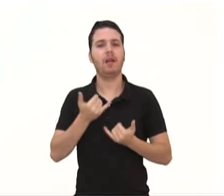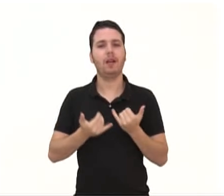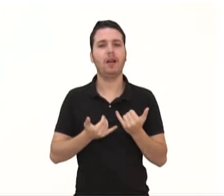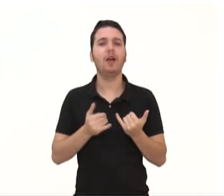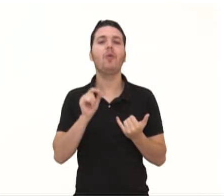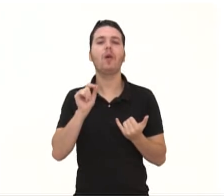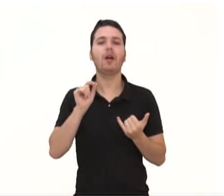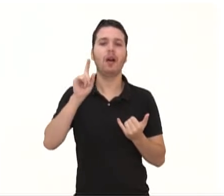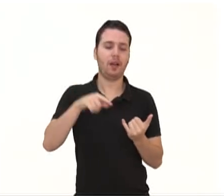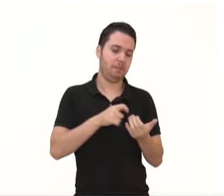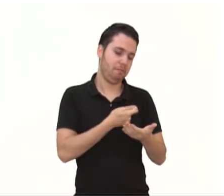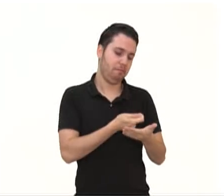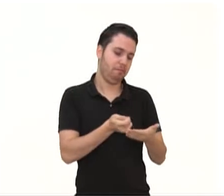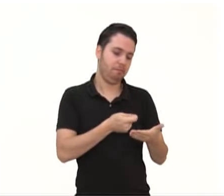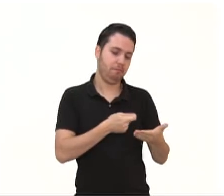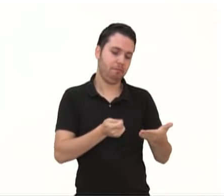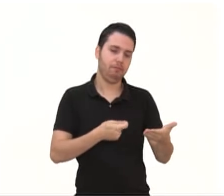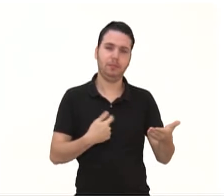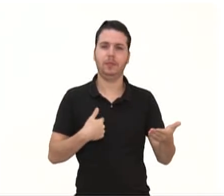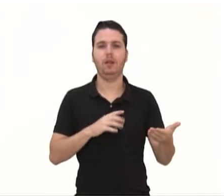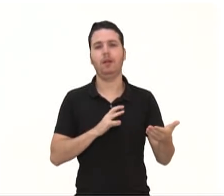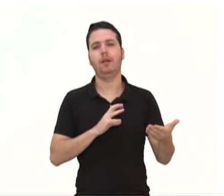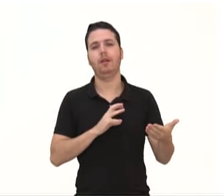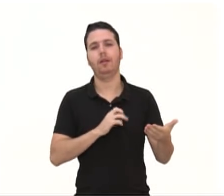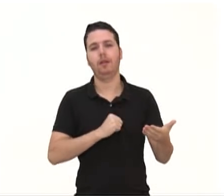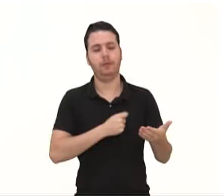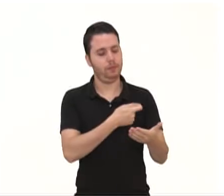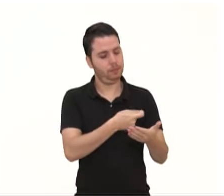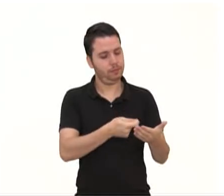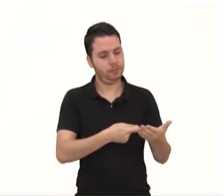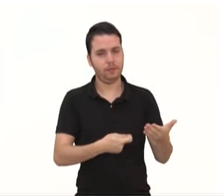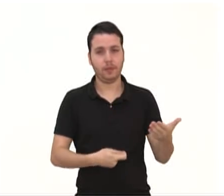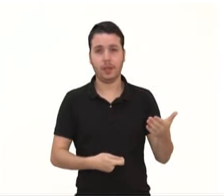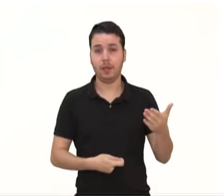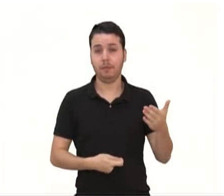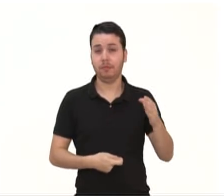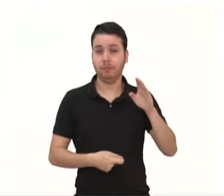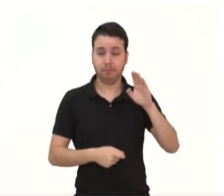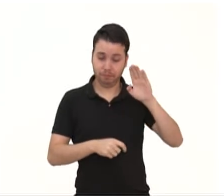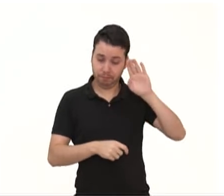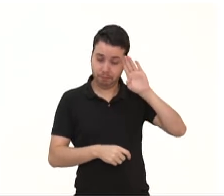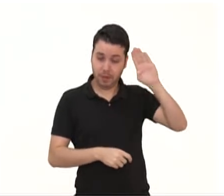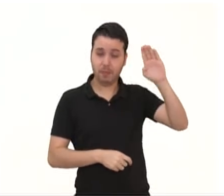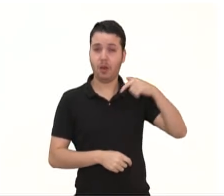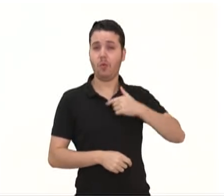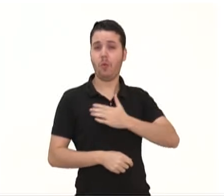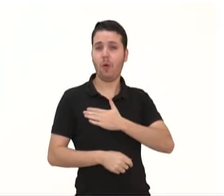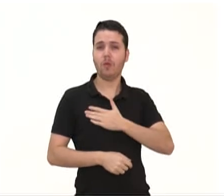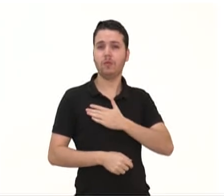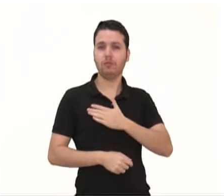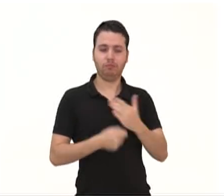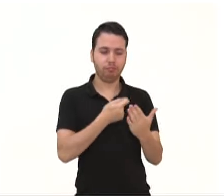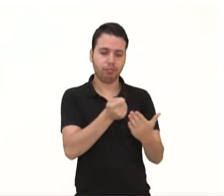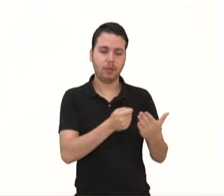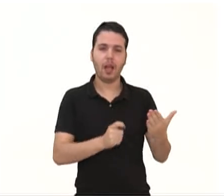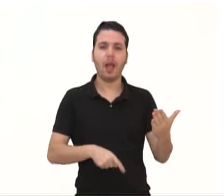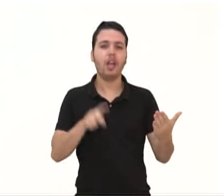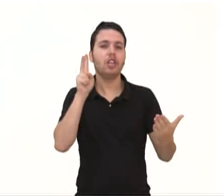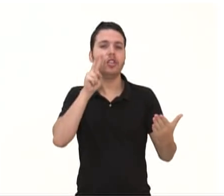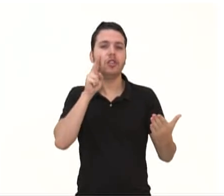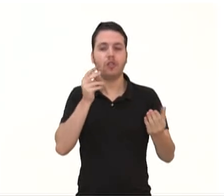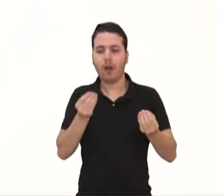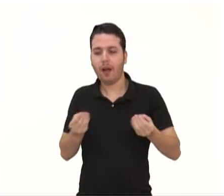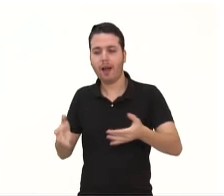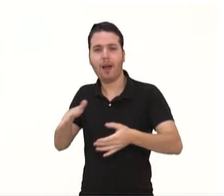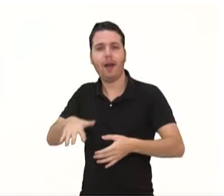escrever. Adoro escrever. Especialmente histórias para crianças. Já escrevi mais